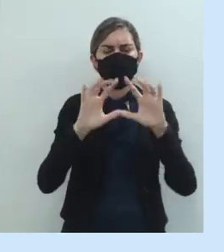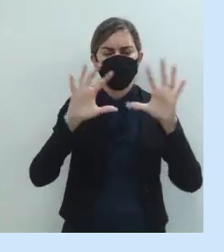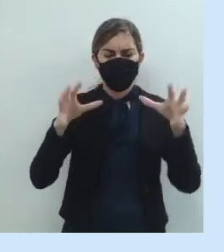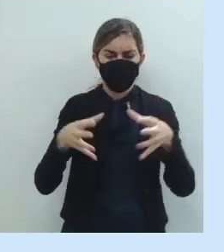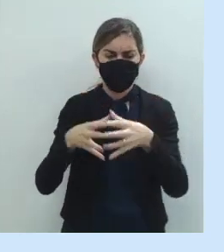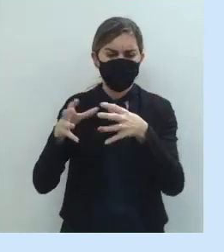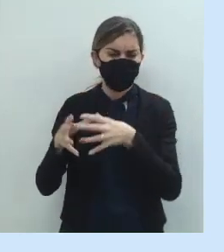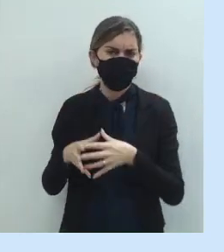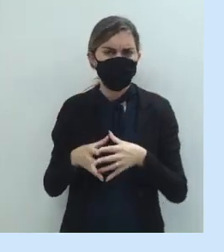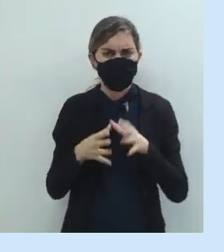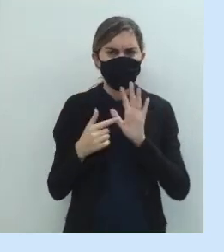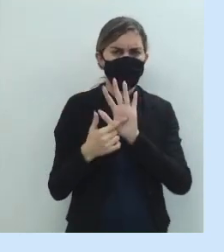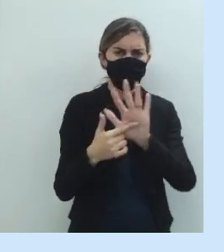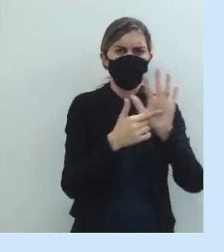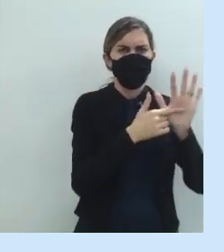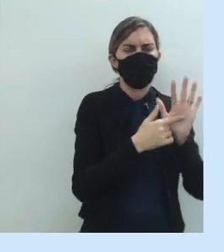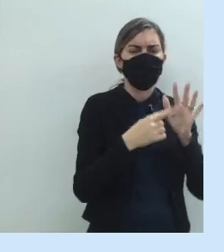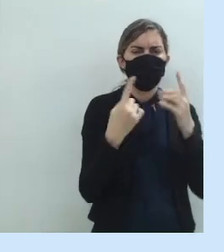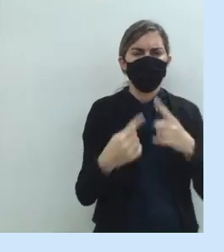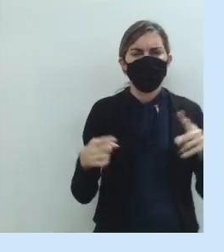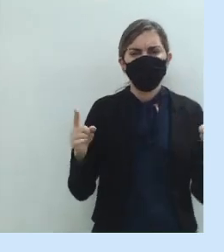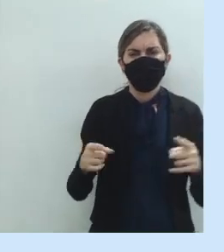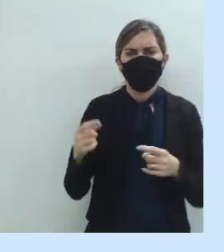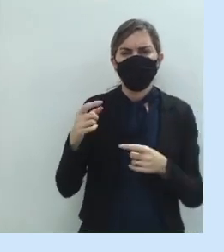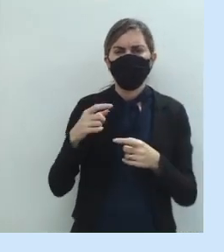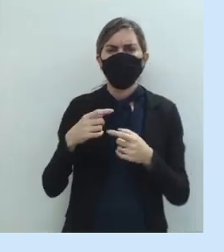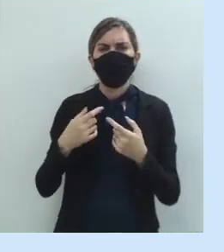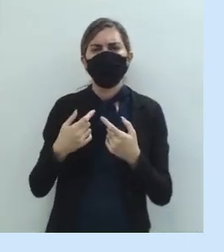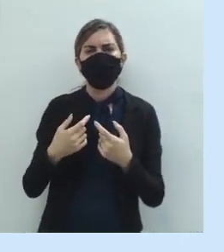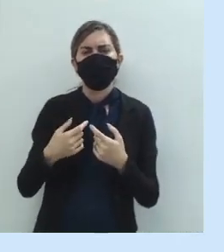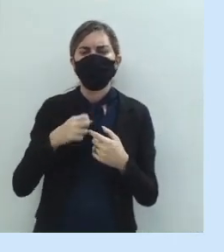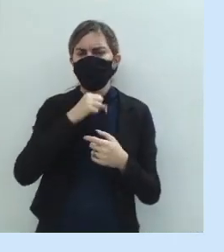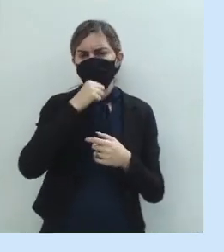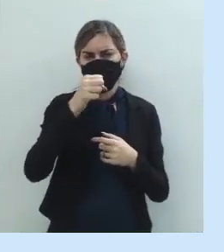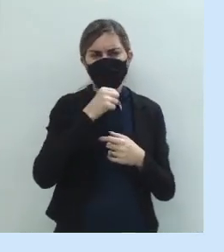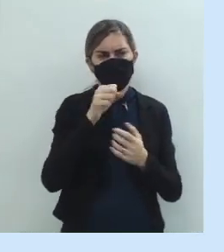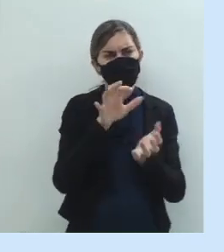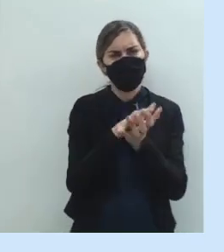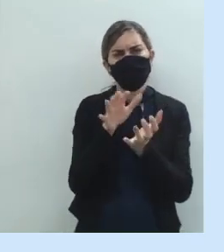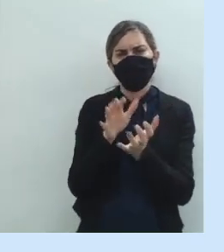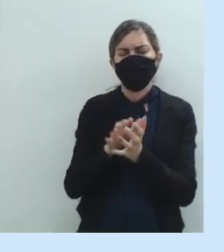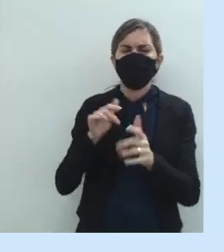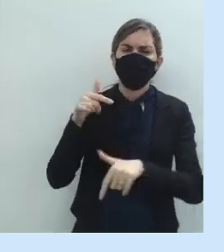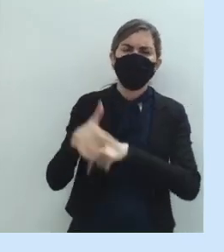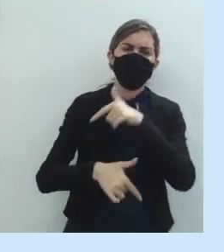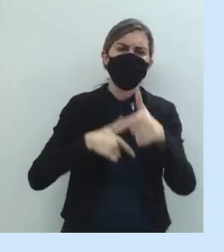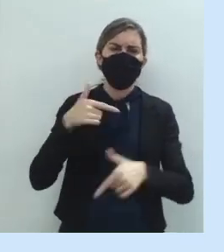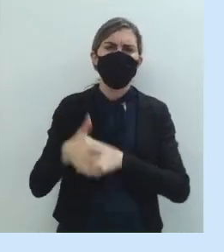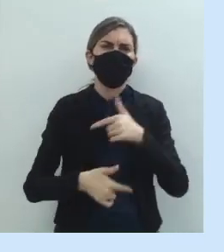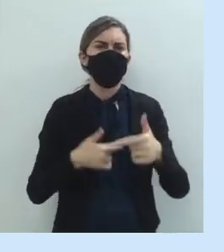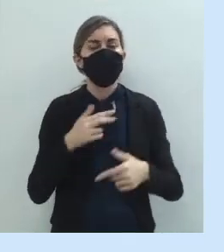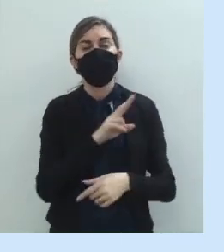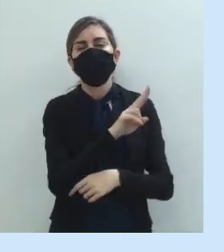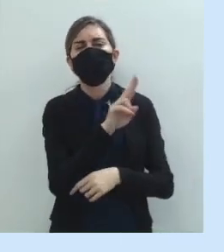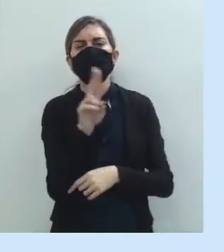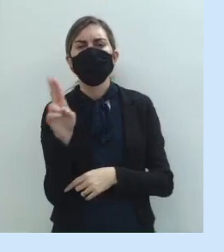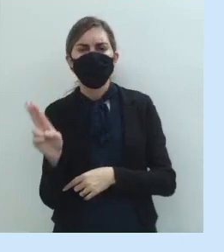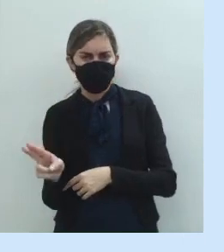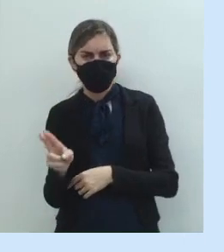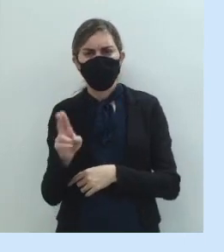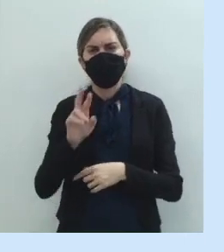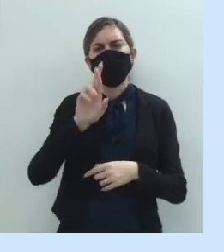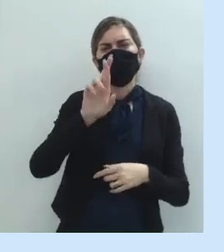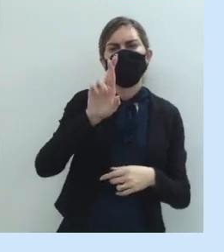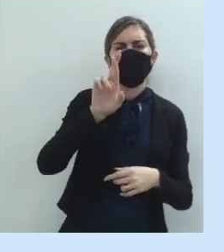reuniram para apresentar canções autorais em um show no Recife, e aí esse trabalho coletivo recebeu o nome de